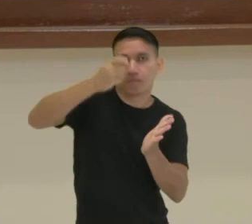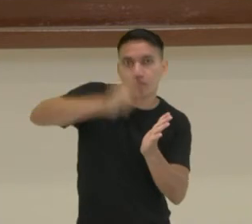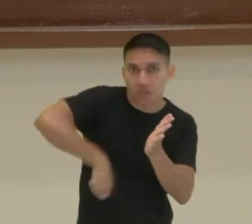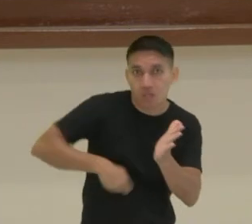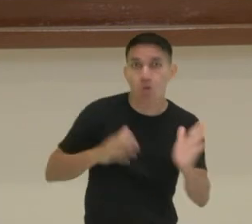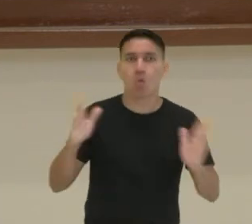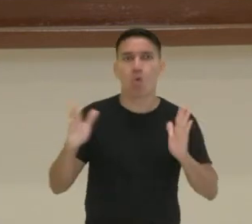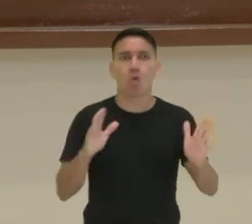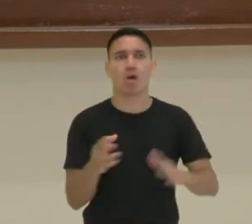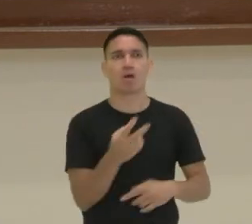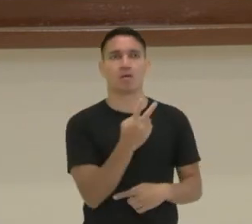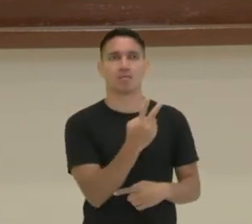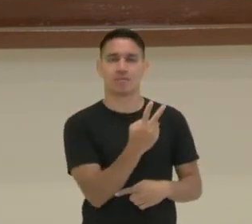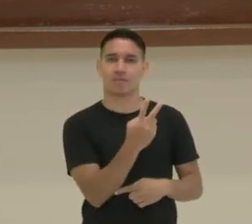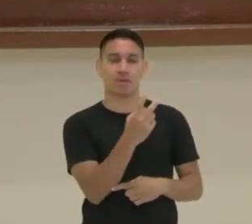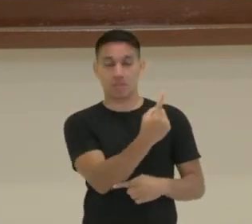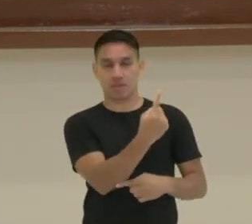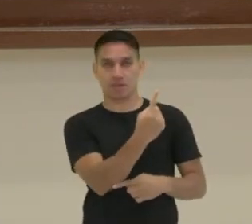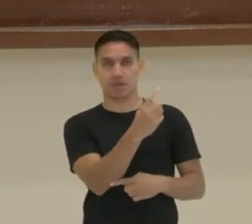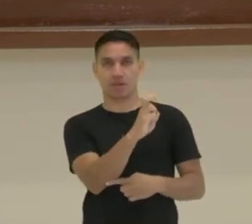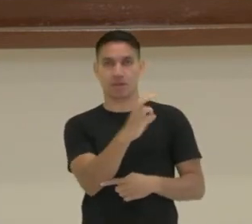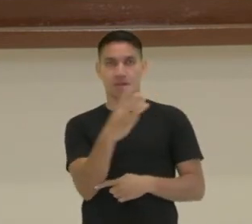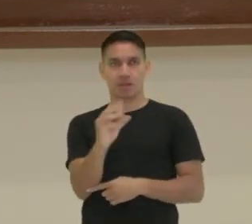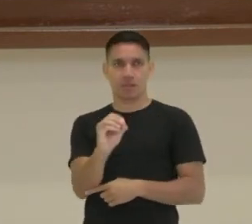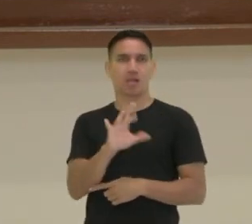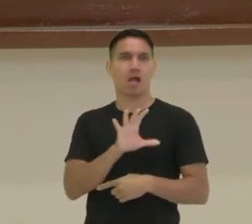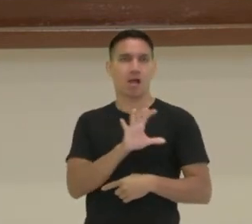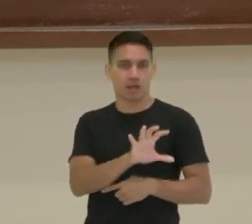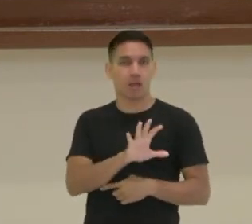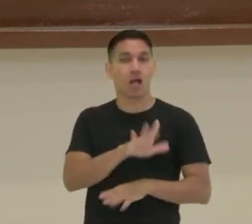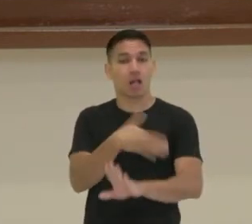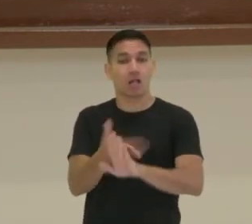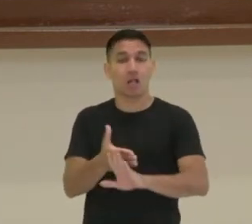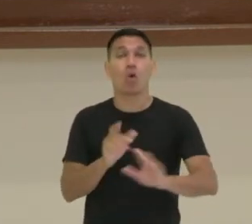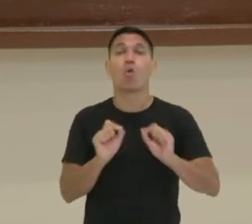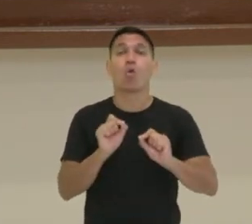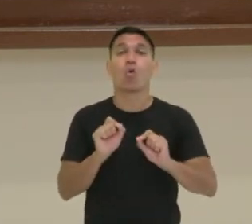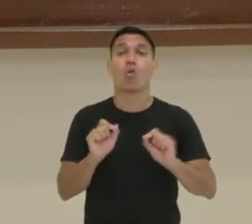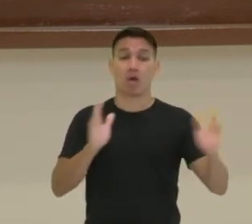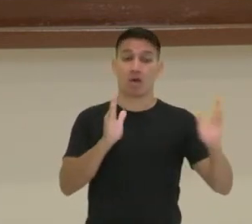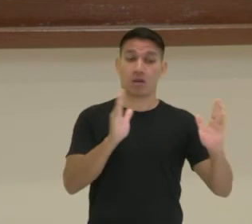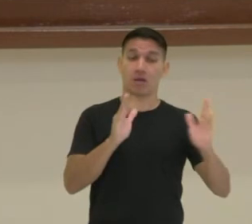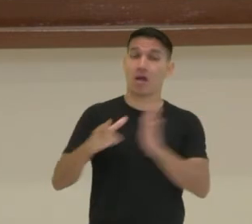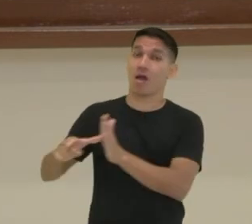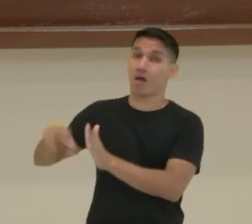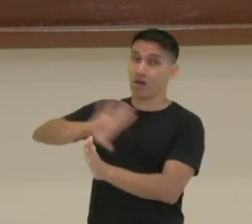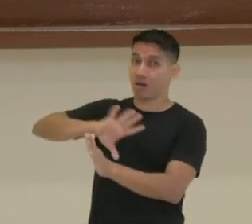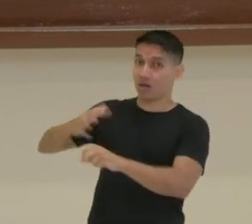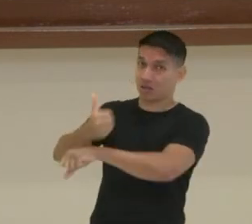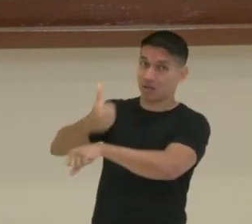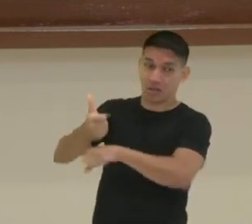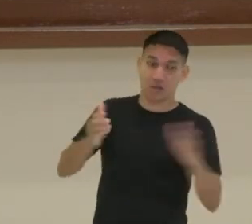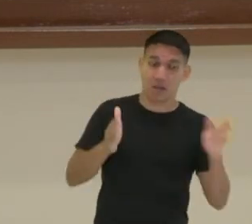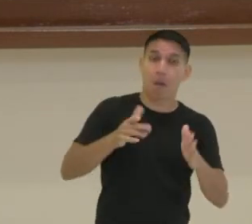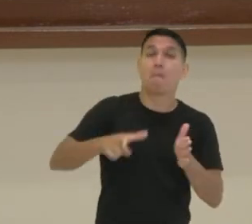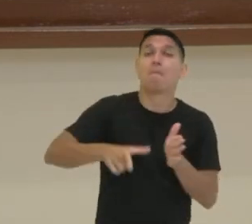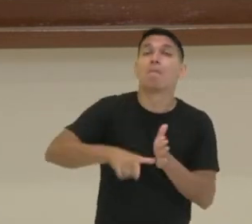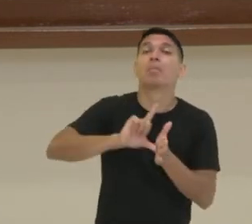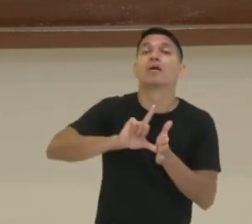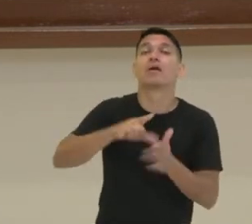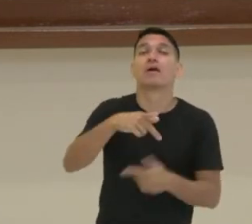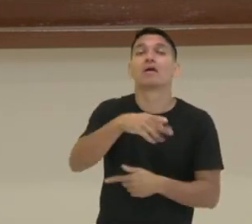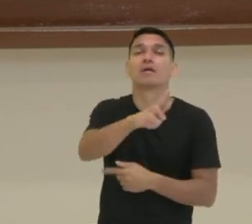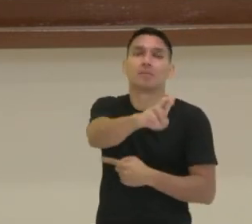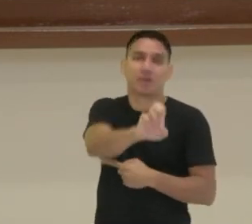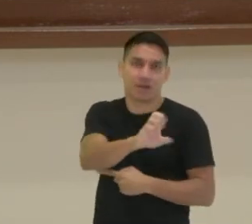de 1530. Até ali é chamado período pré-colonial. Então, o período da exploração do pau-brasil